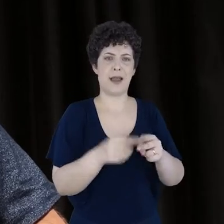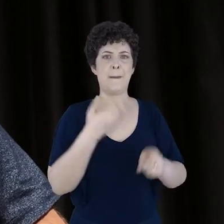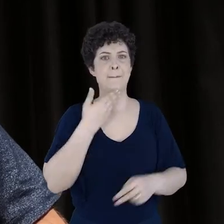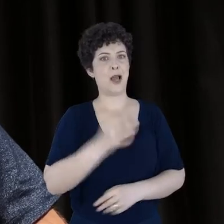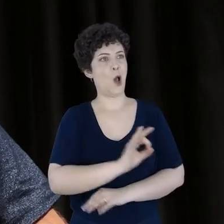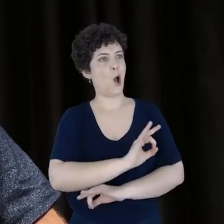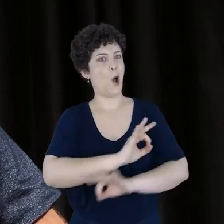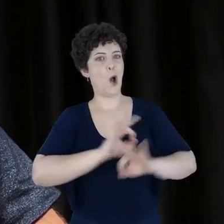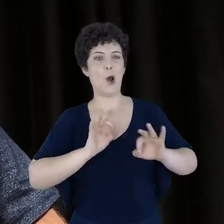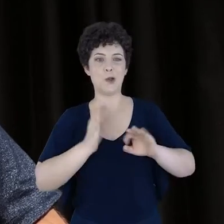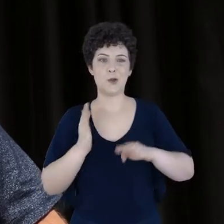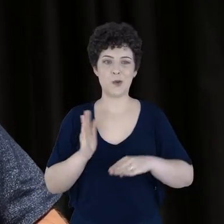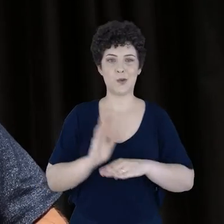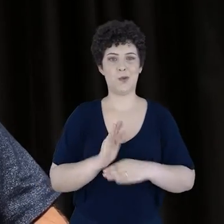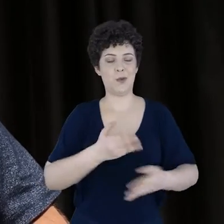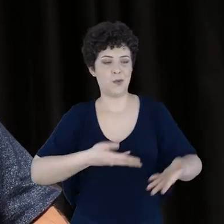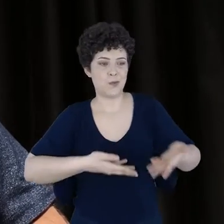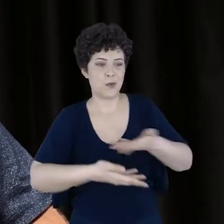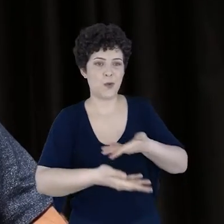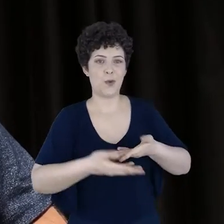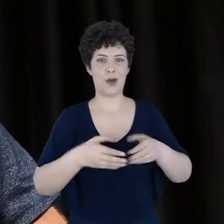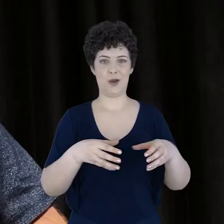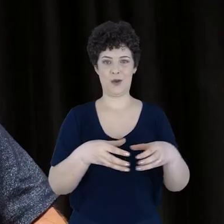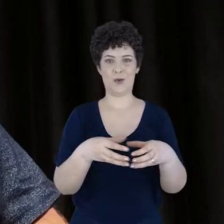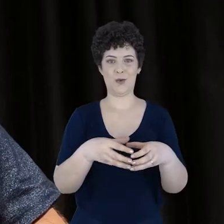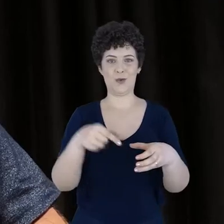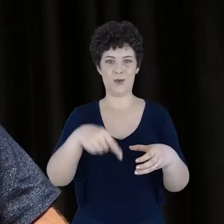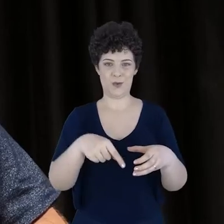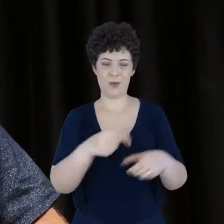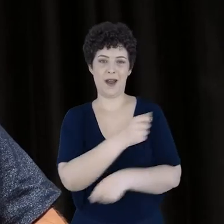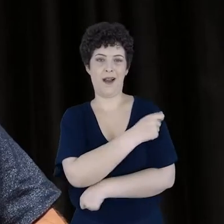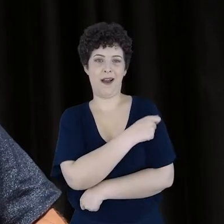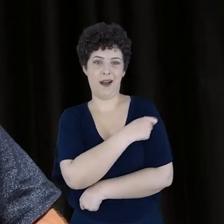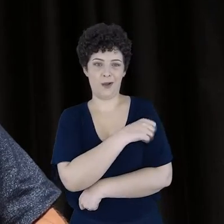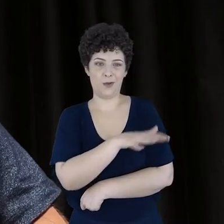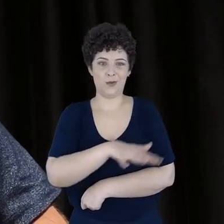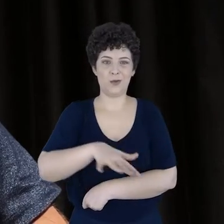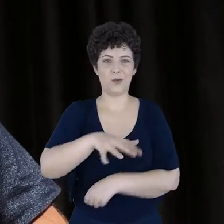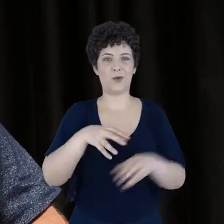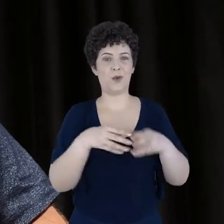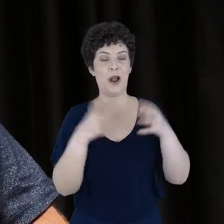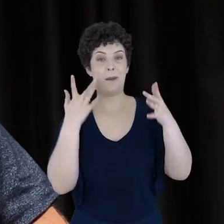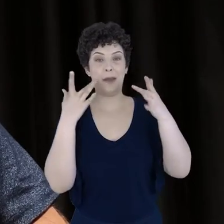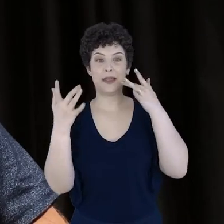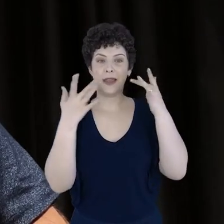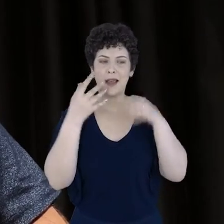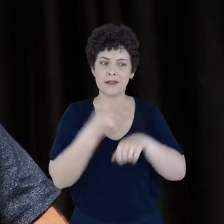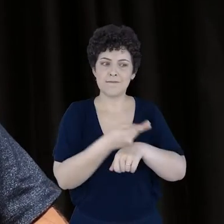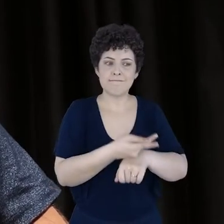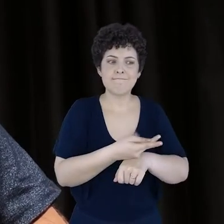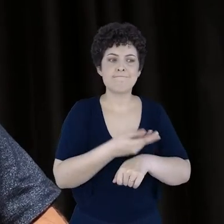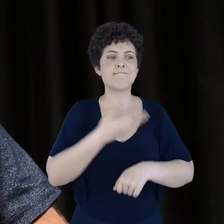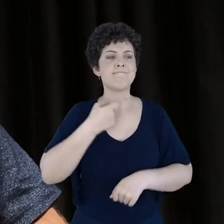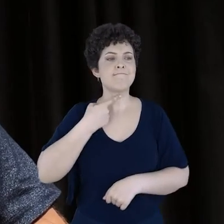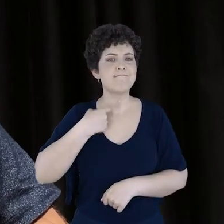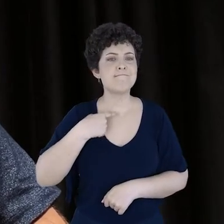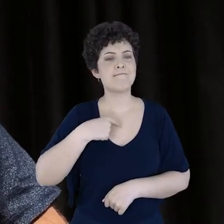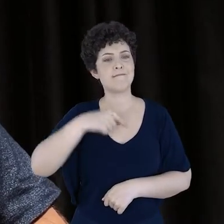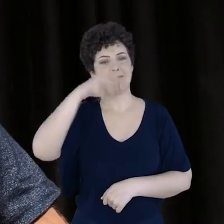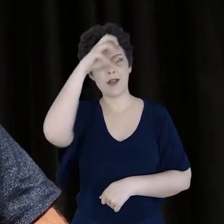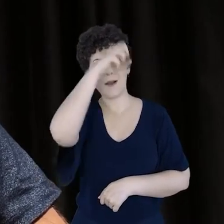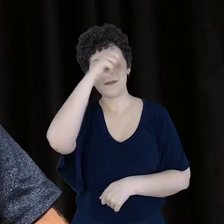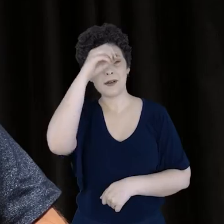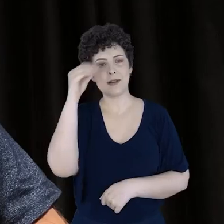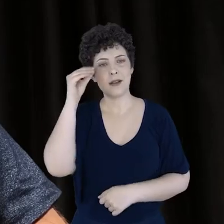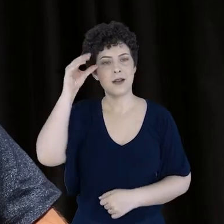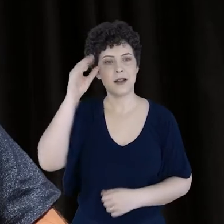ainda. Principalmente com uma turma, como é essa turma do grupo de teatro, que busca aprender,